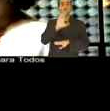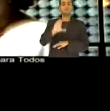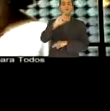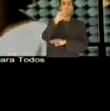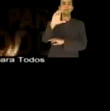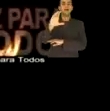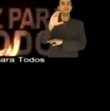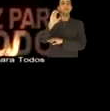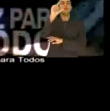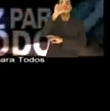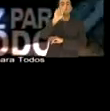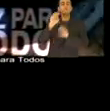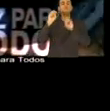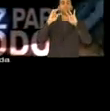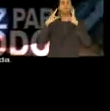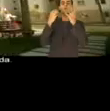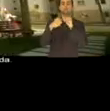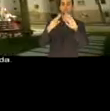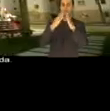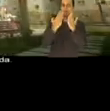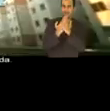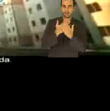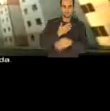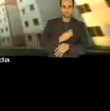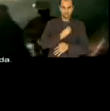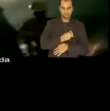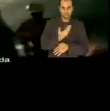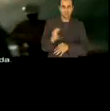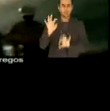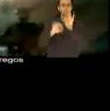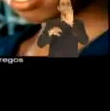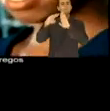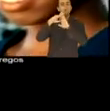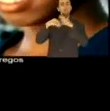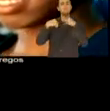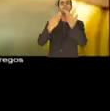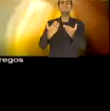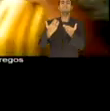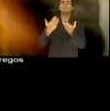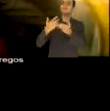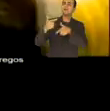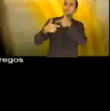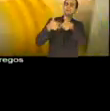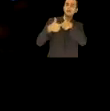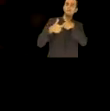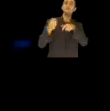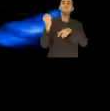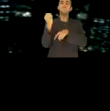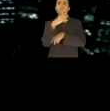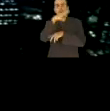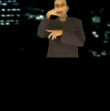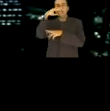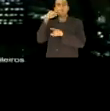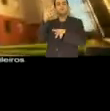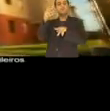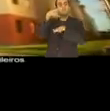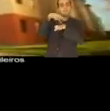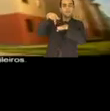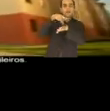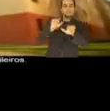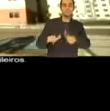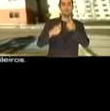coordenou o PAC, o Luz para Todos e o Minha Casa Minha Vida. Programas que geram empregos, modernizam o país